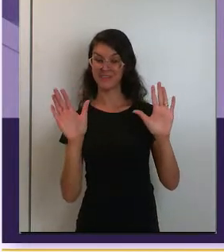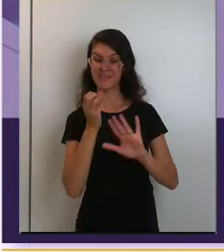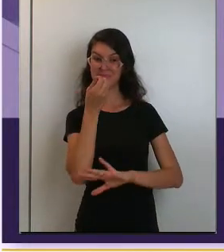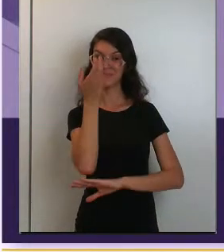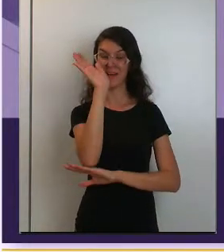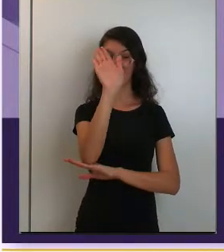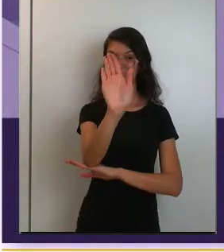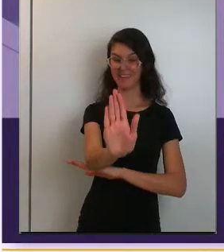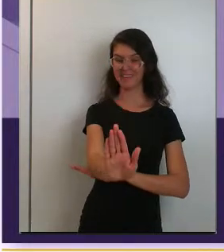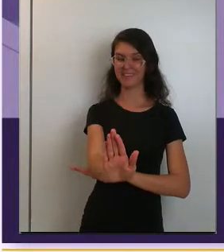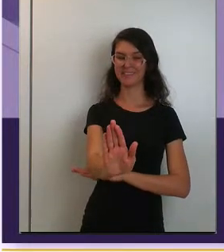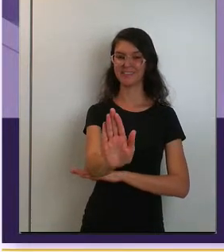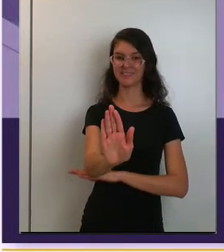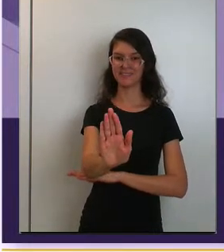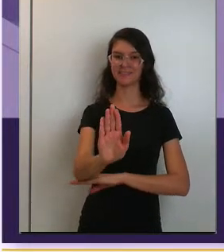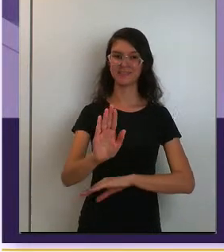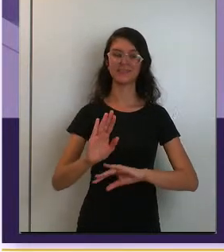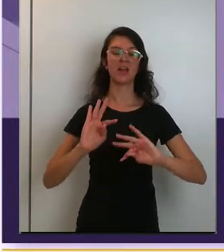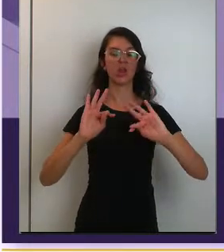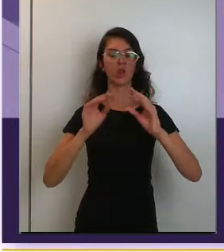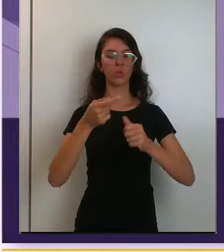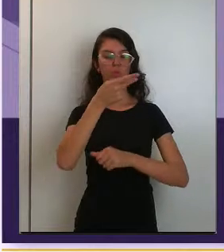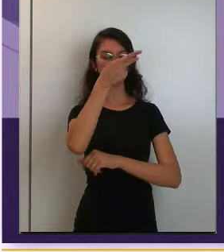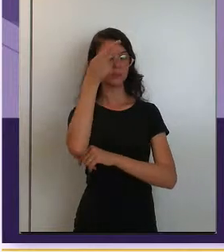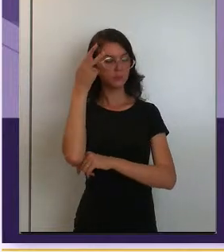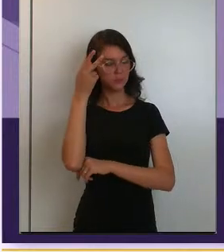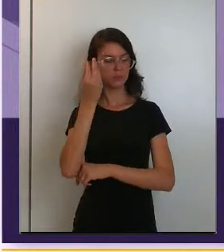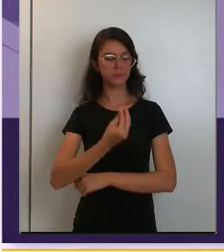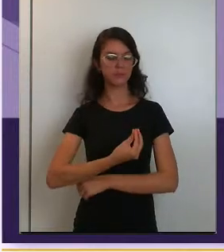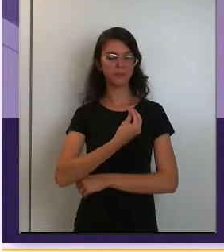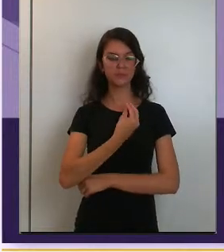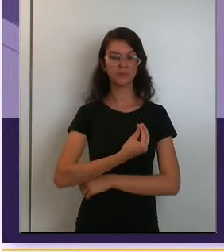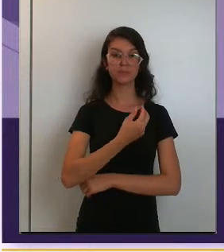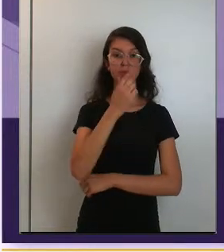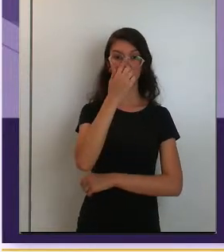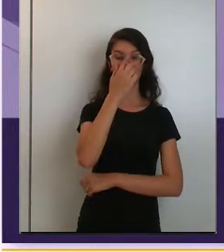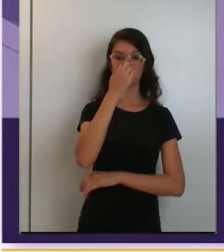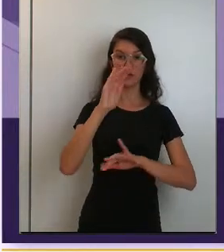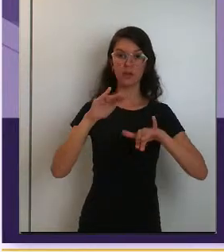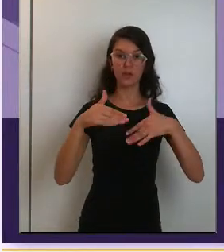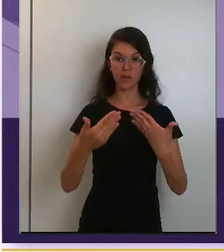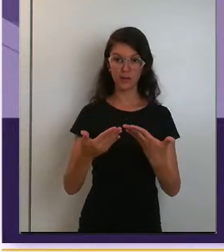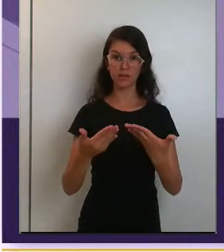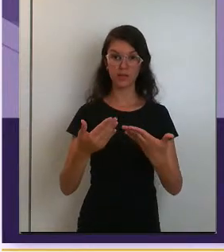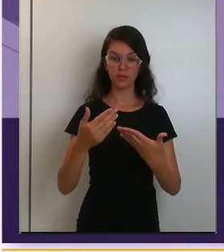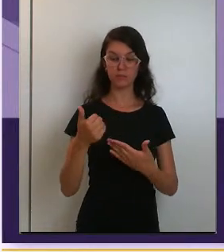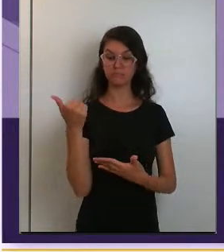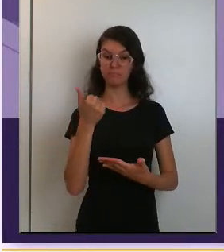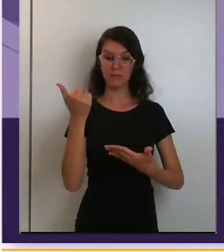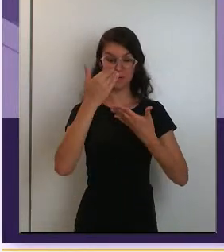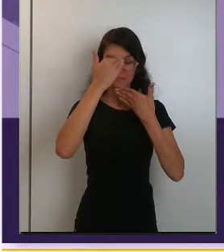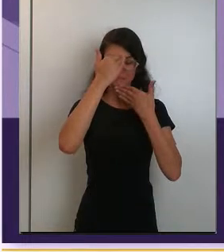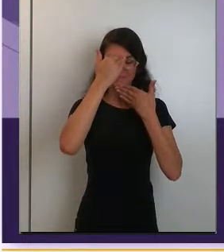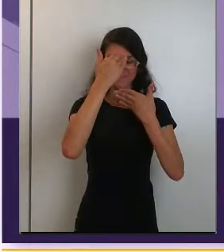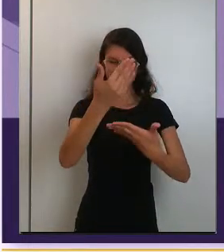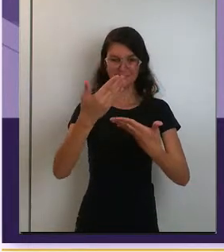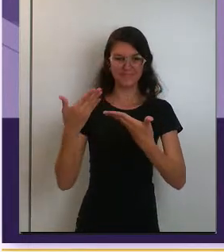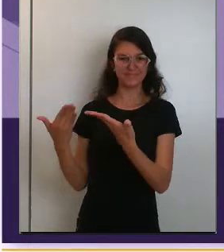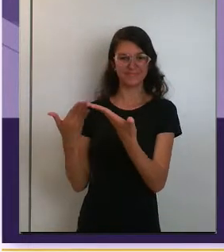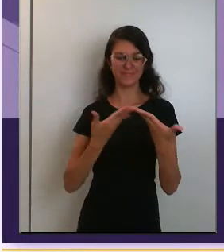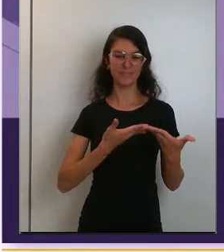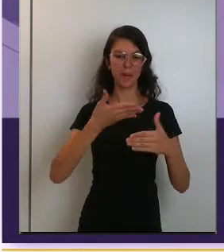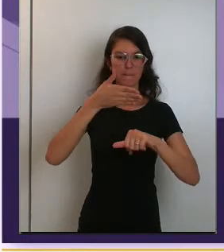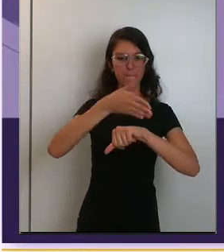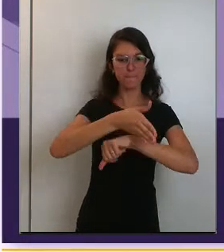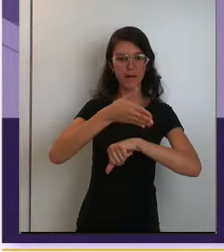tarde a todos, todas e todes. Em primeiro lugar, gostaria de agradecer muito o convite, né, que foi feito para participar